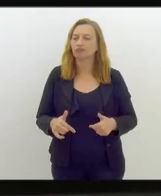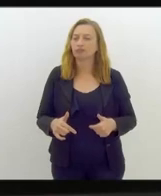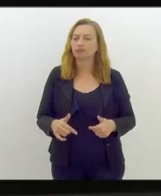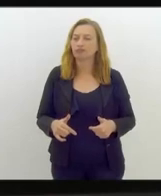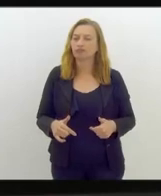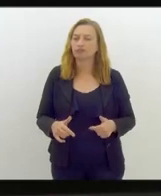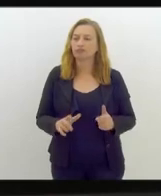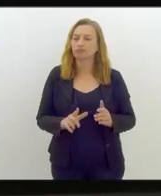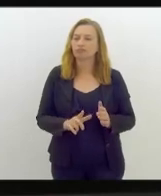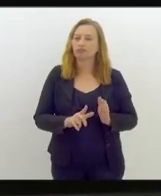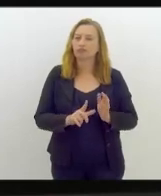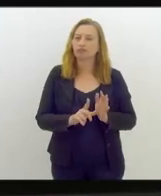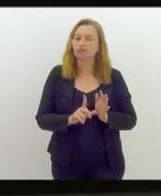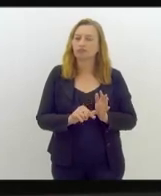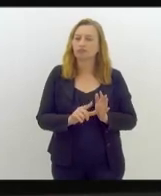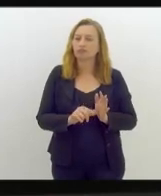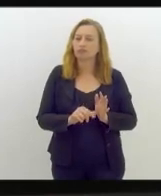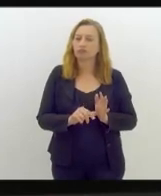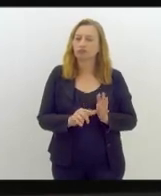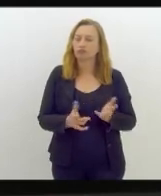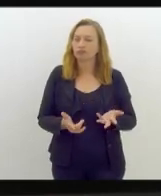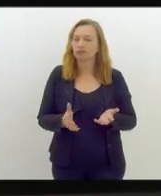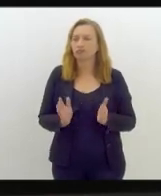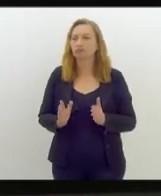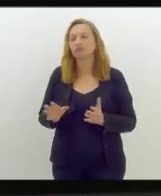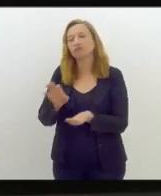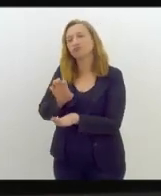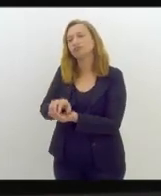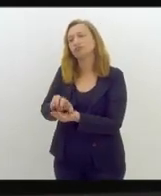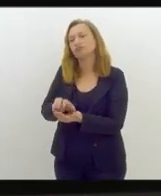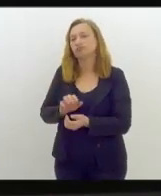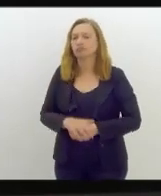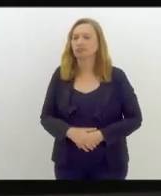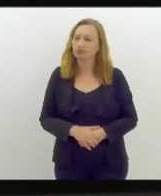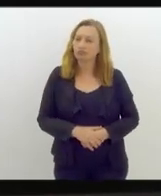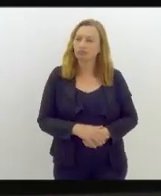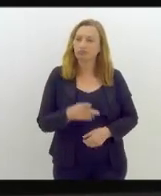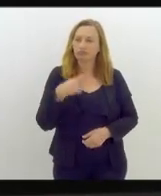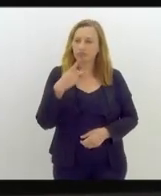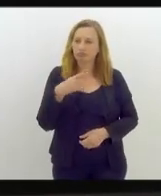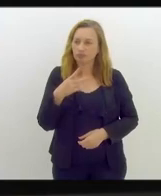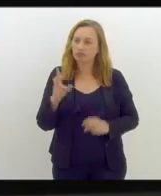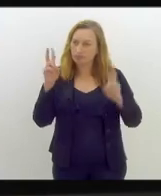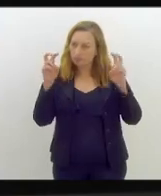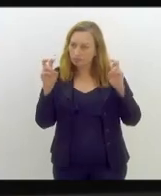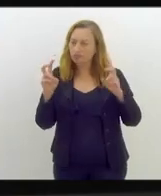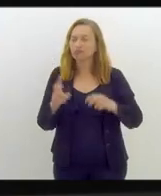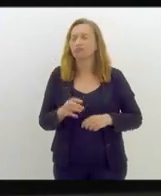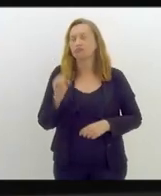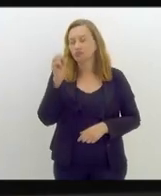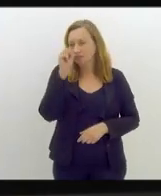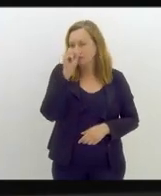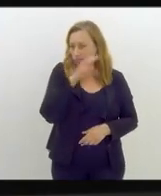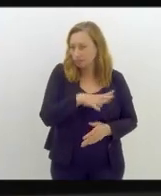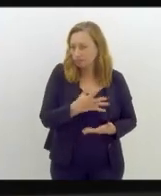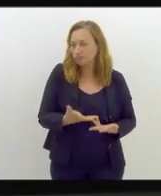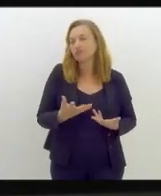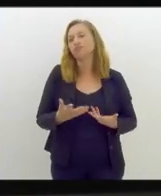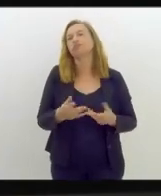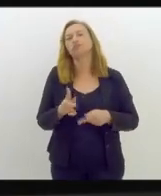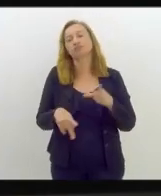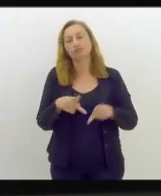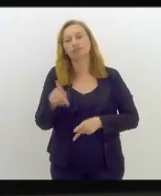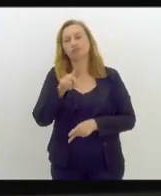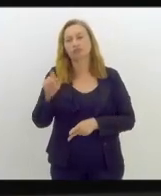de Santa Cruz para a Central do Brasil. Mas, ao mesmo tempo, eu queria que... Falando né, dessa questão absurda, como é tratado o povo da Zona